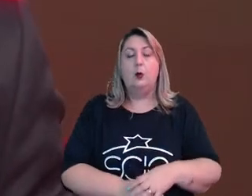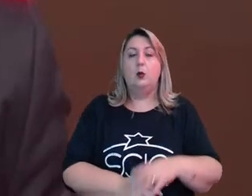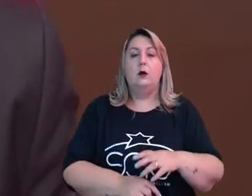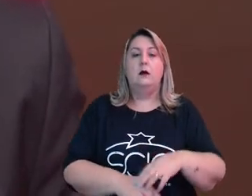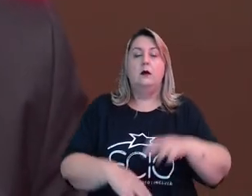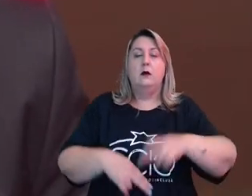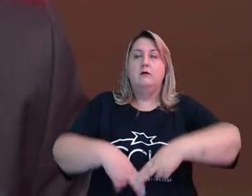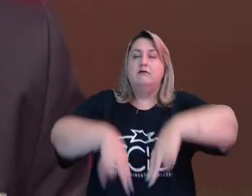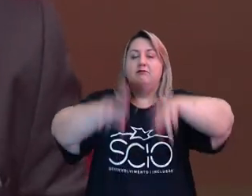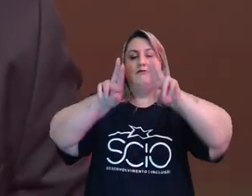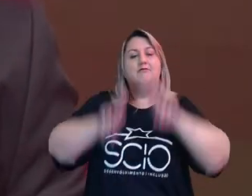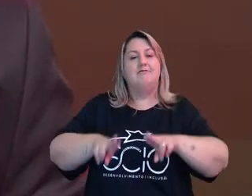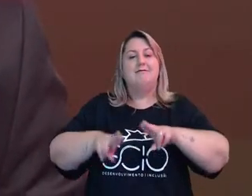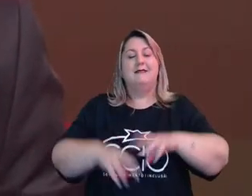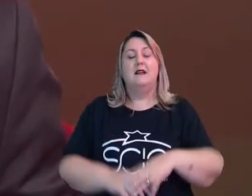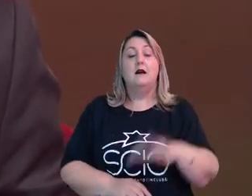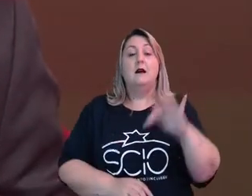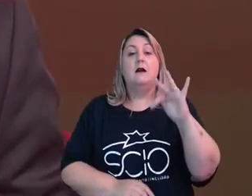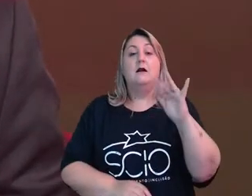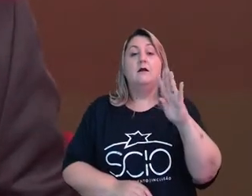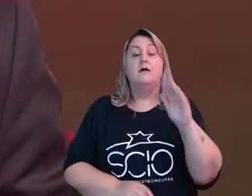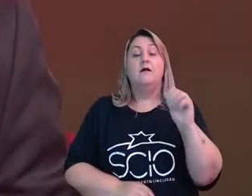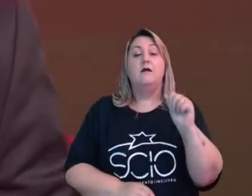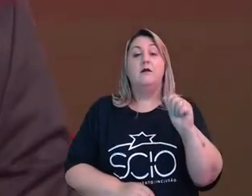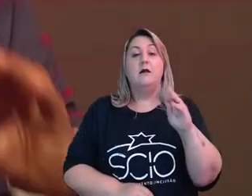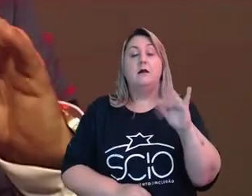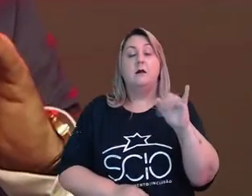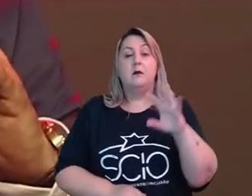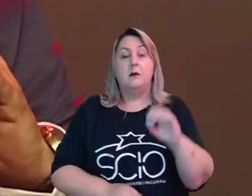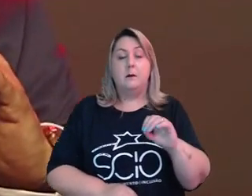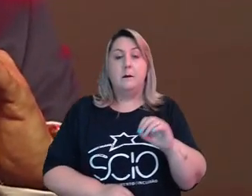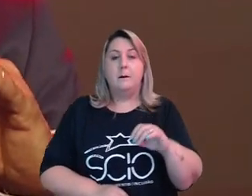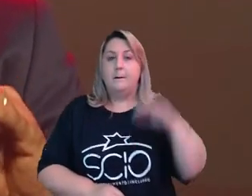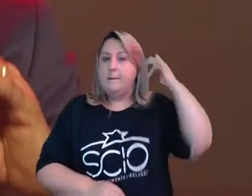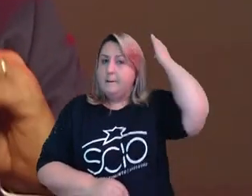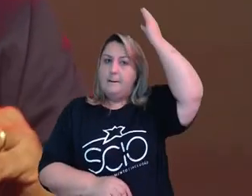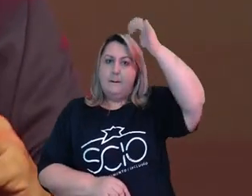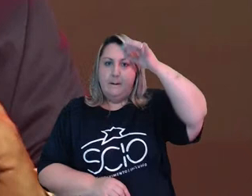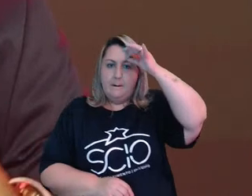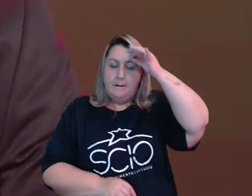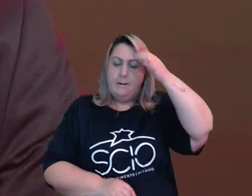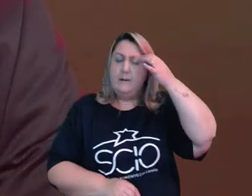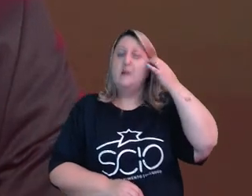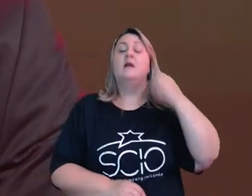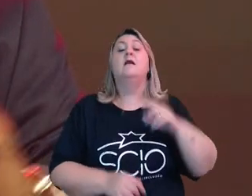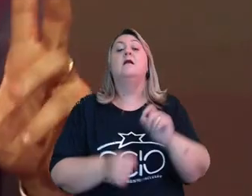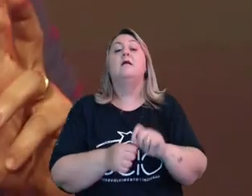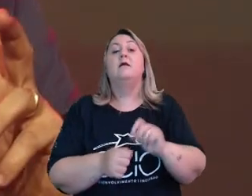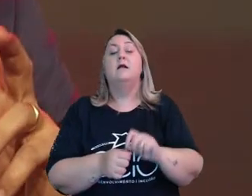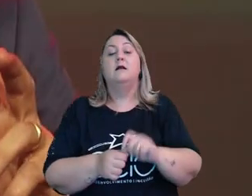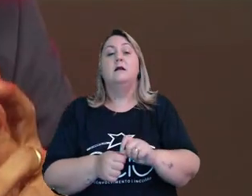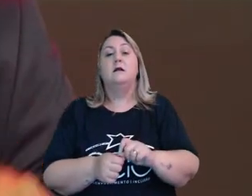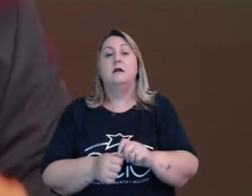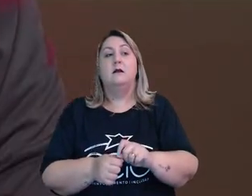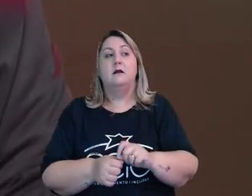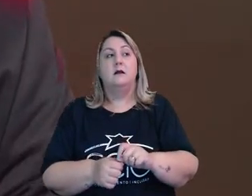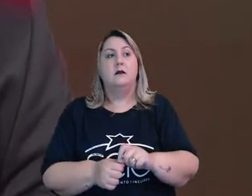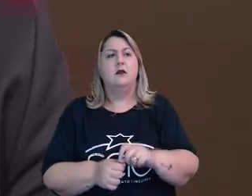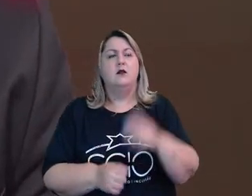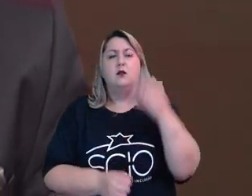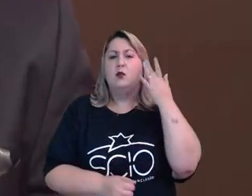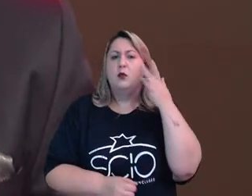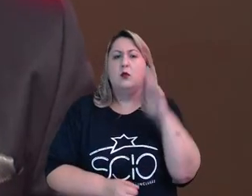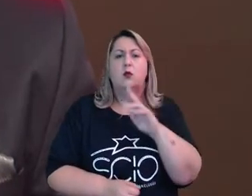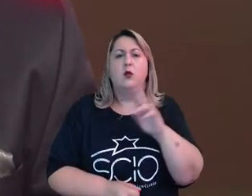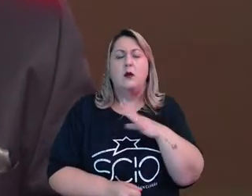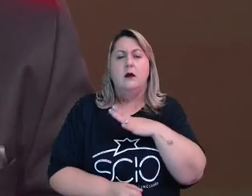tamo junto. O Fábio. Fábio tá no Espírito Santo do Turvo com a família. É fazenda ou o nome da cidade? Não captei. Fala